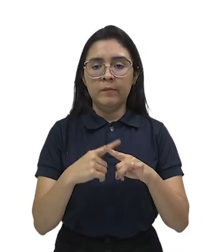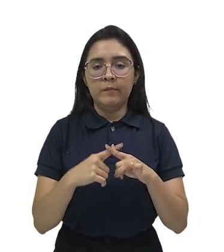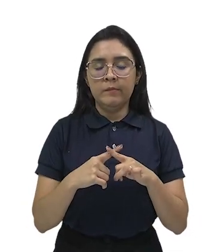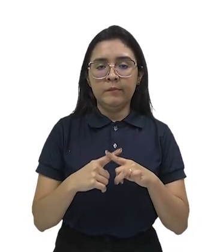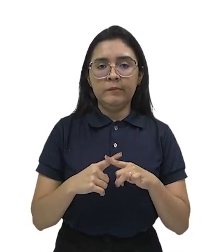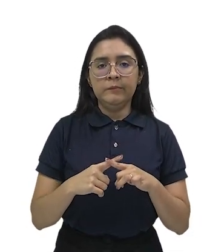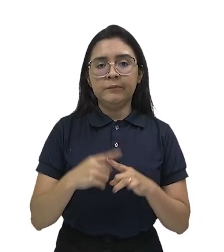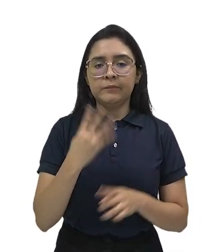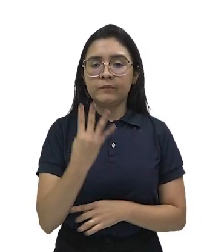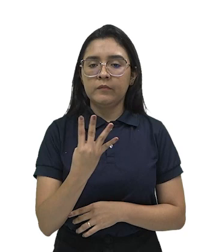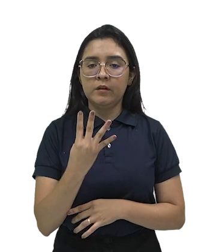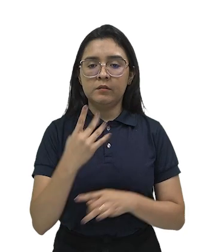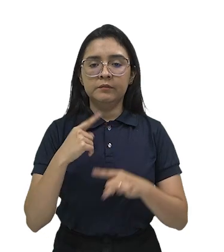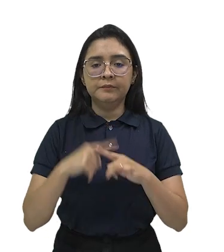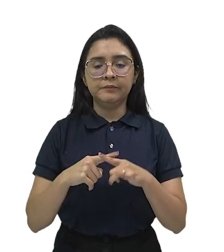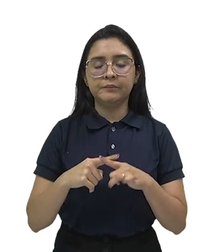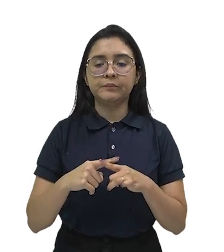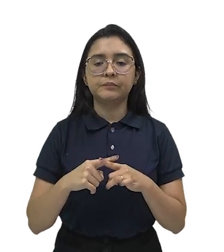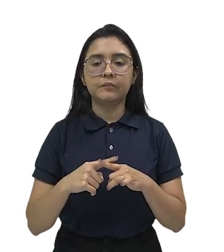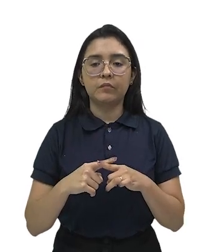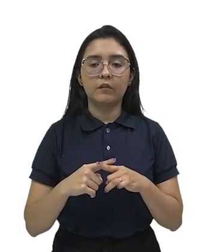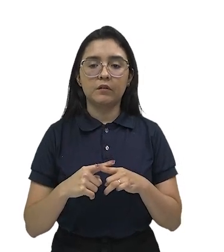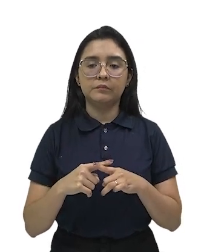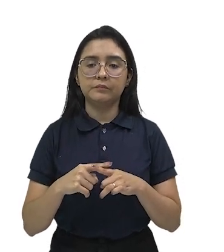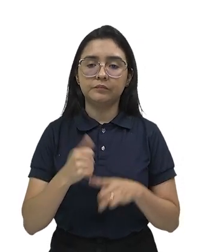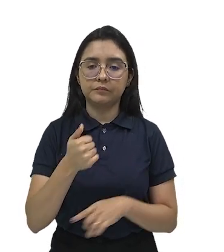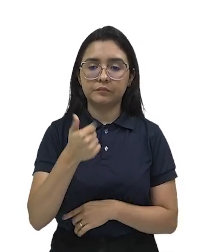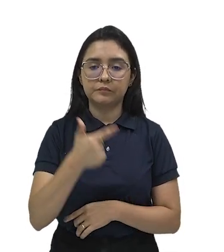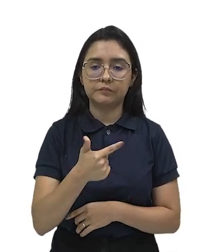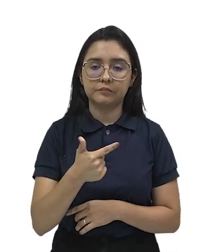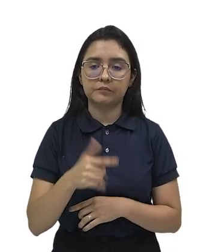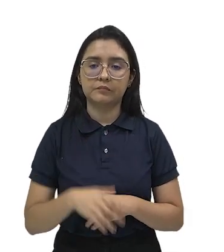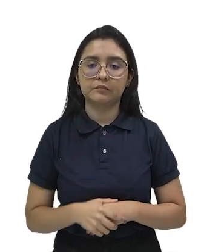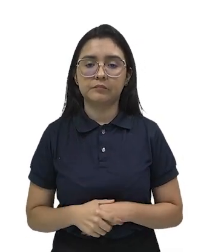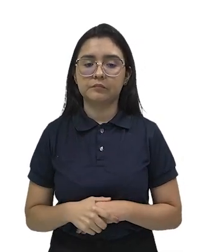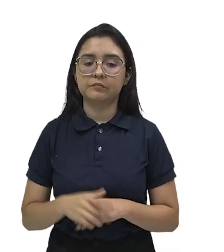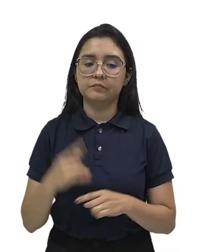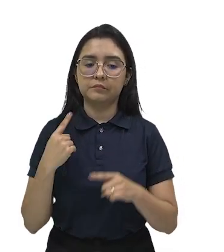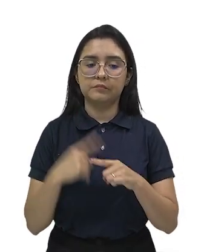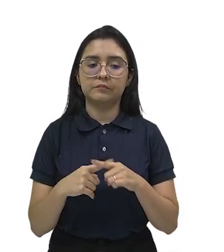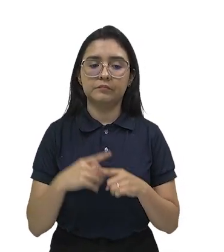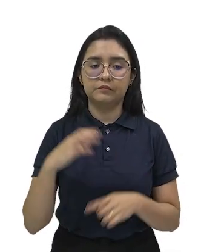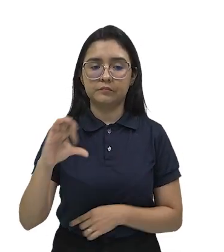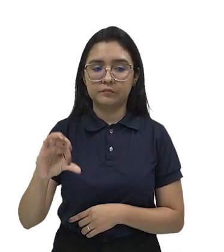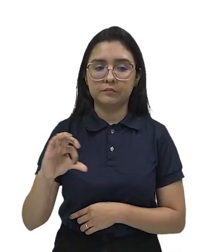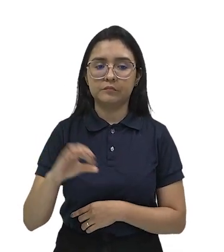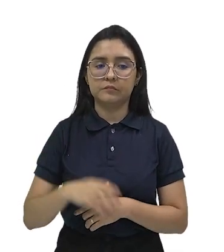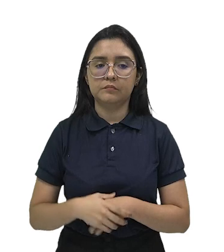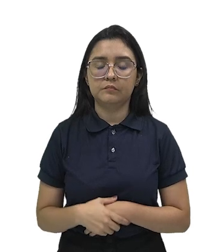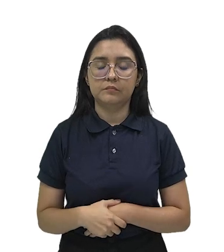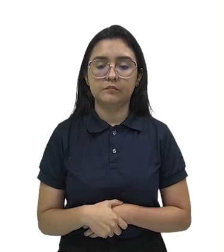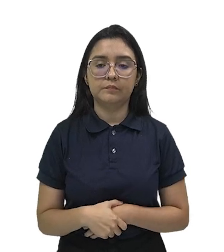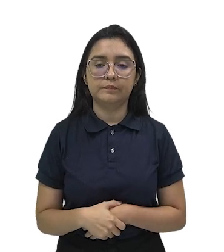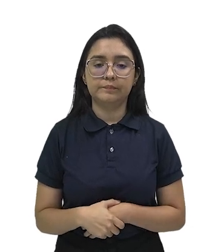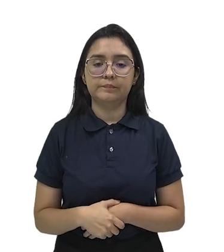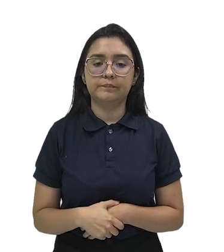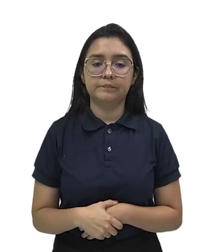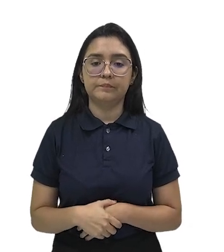vezes 4, vezes 12 e vezes 9.